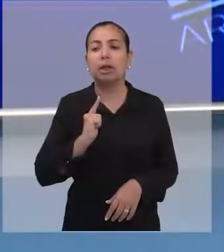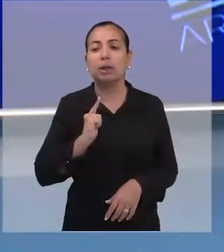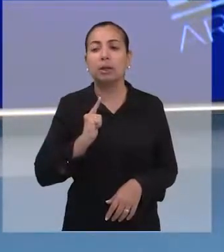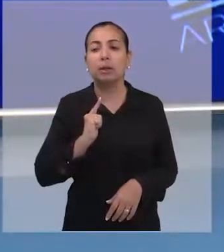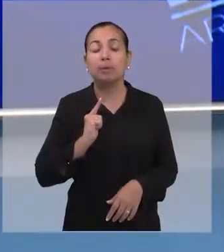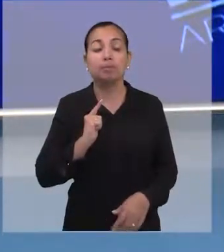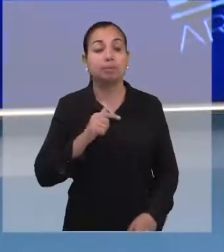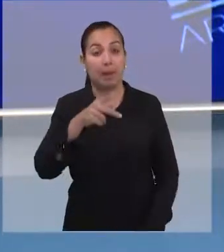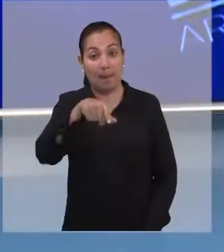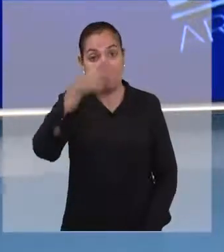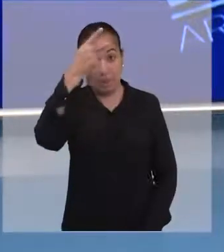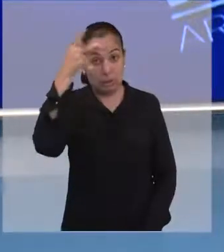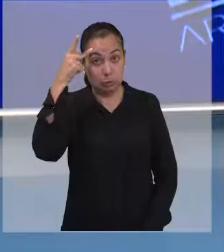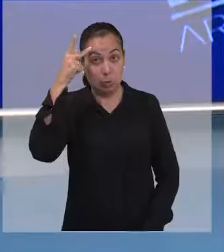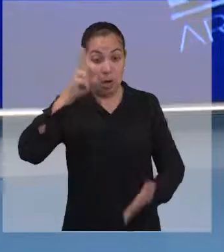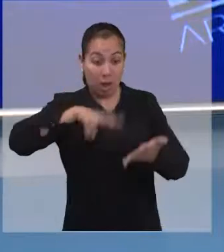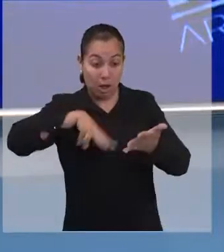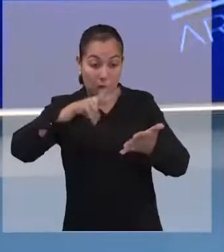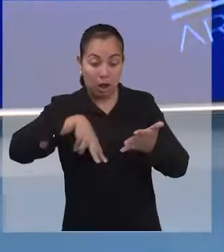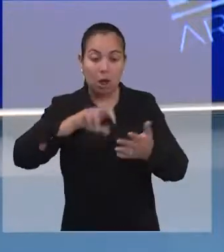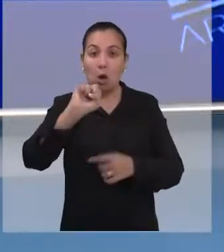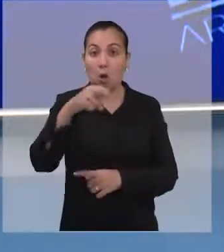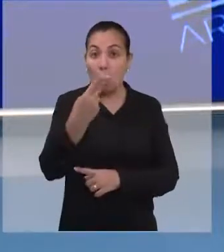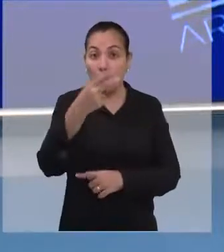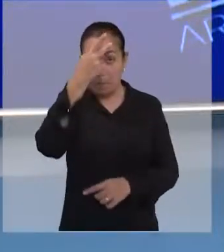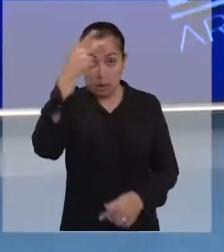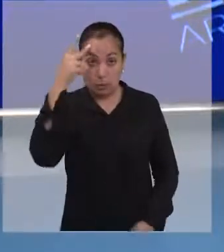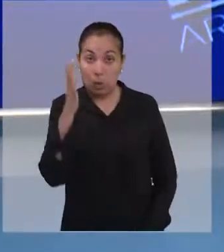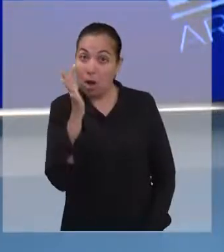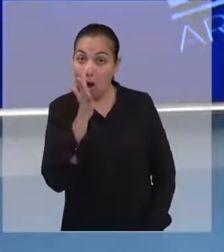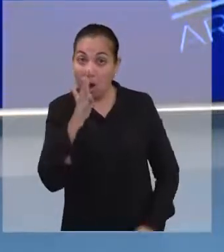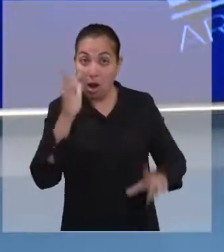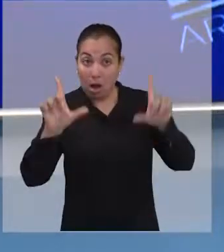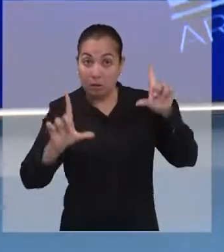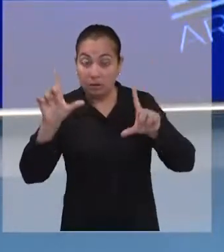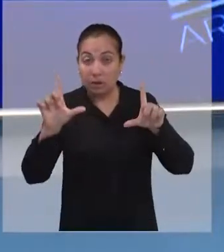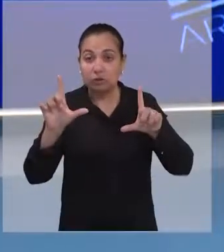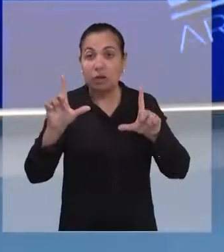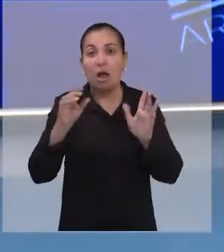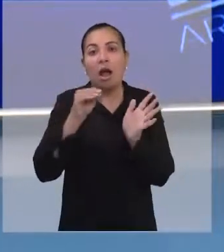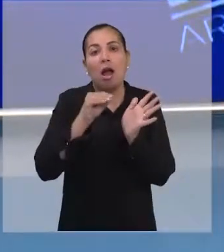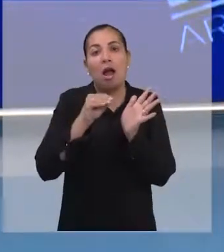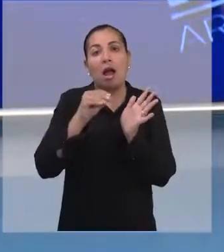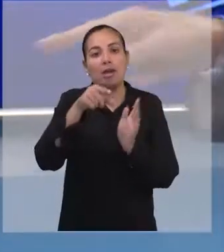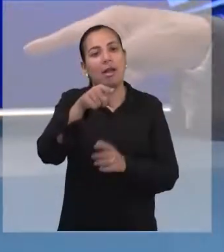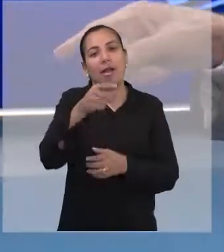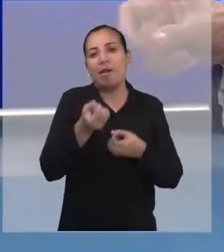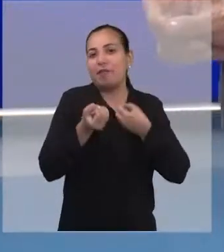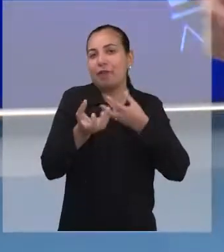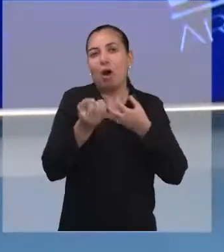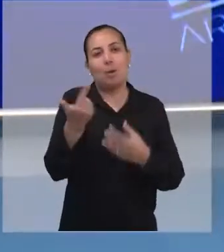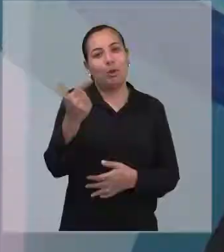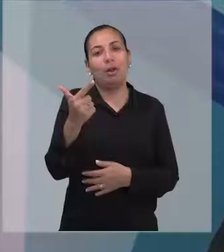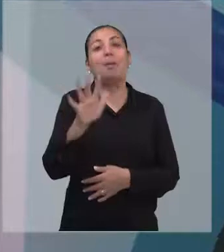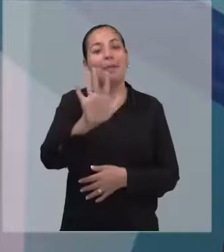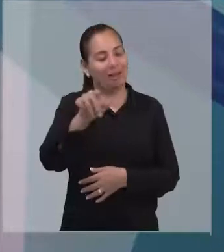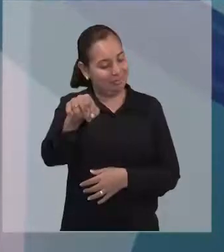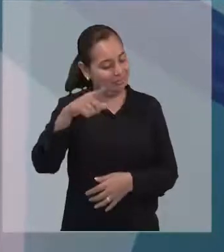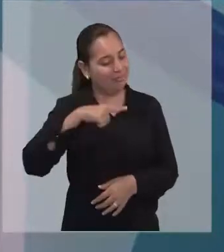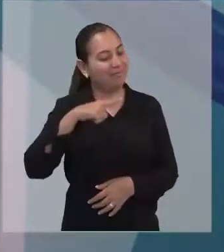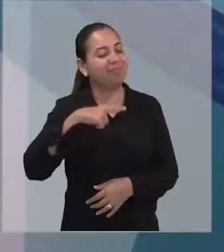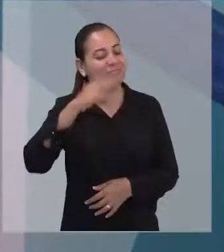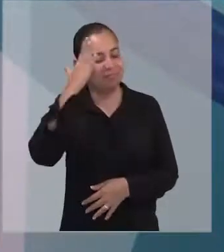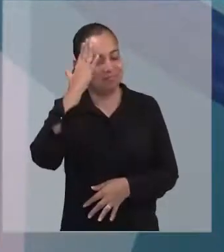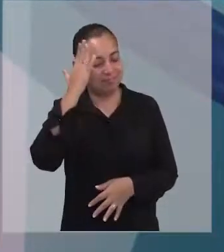assim, rapaz, o leitor ou o telespectador do fulano não é bem informado não, mas ele é.